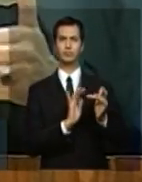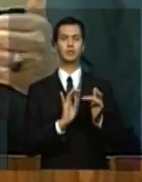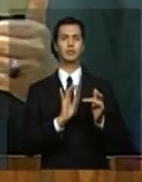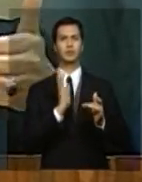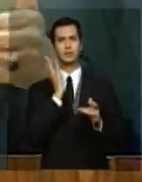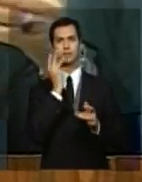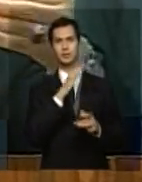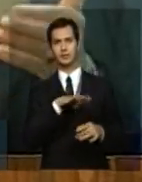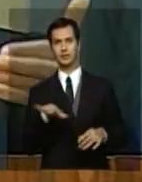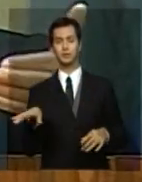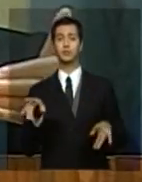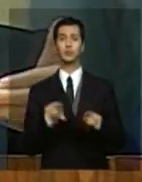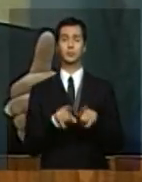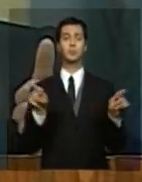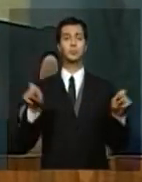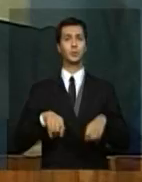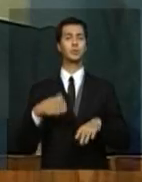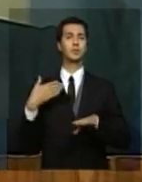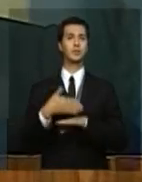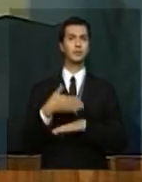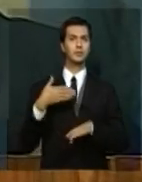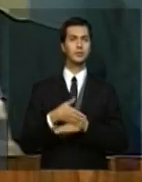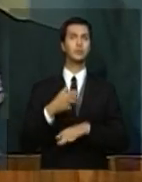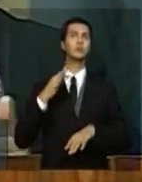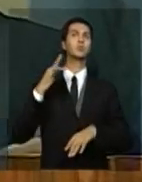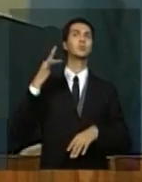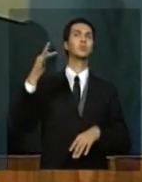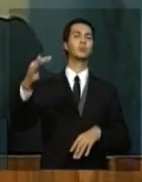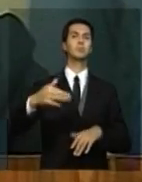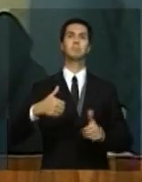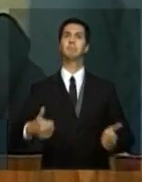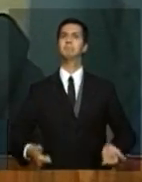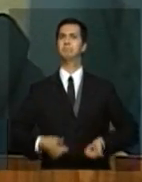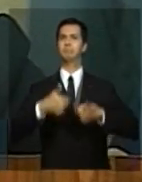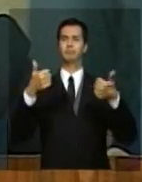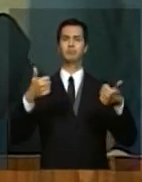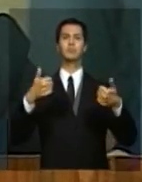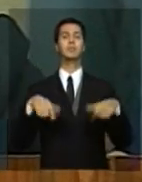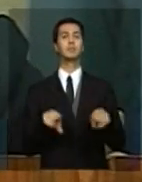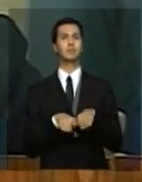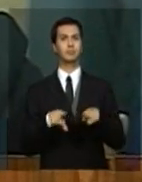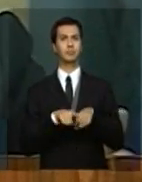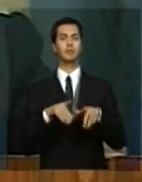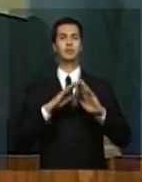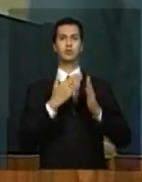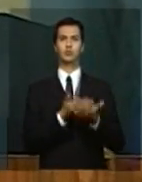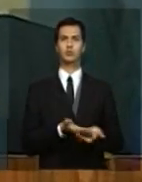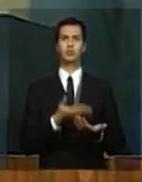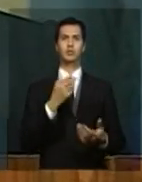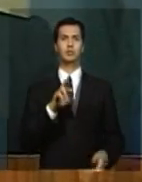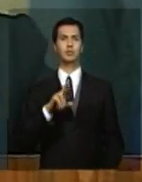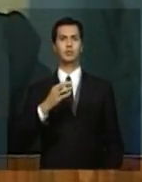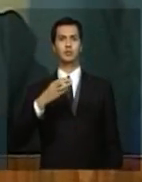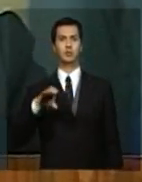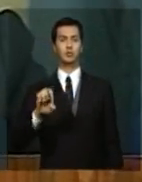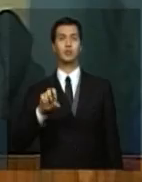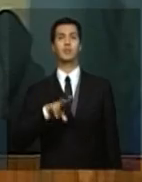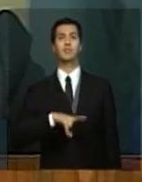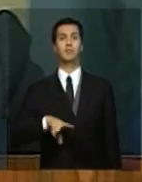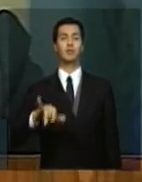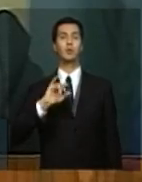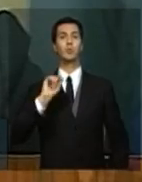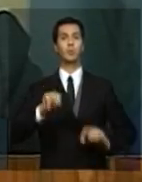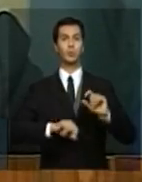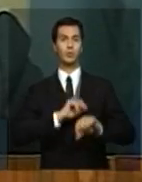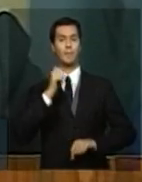possibilidades de acesso no seu futuro mas elas também possibilitarão uma desoneração do tempo